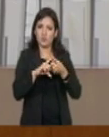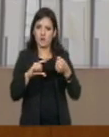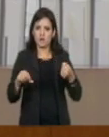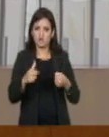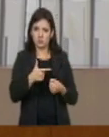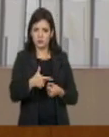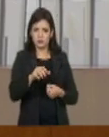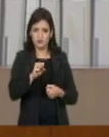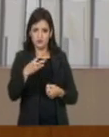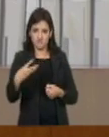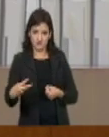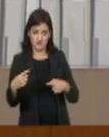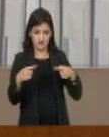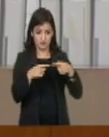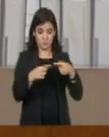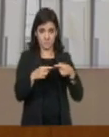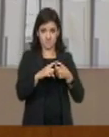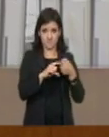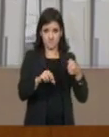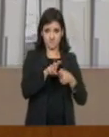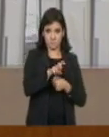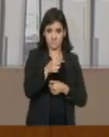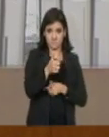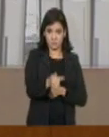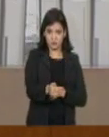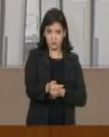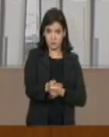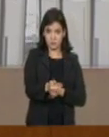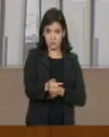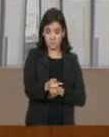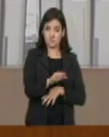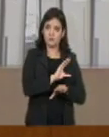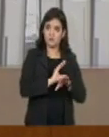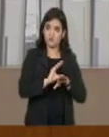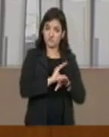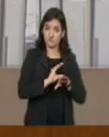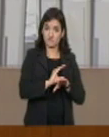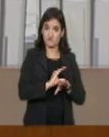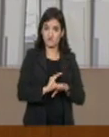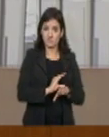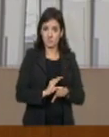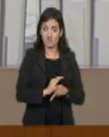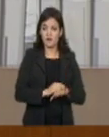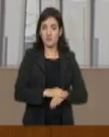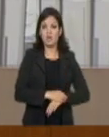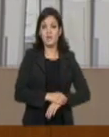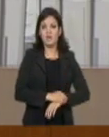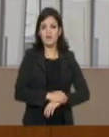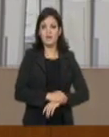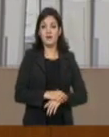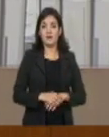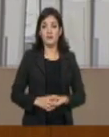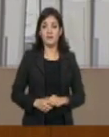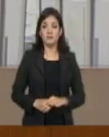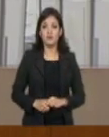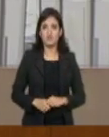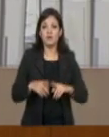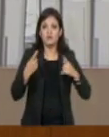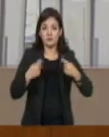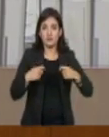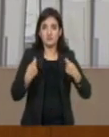com o 57, artigo 557 da Constituição, era necessário trazer